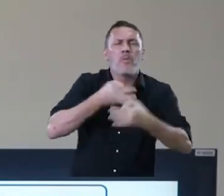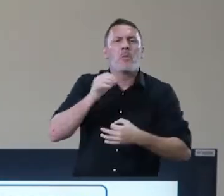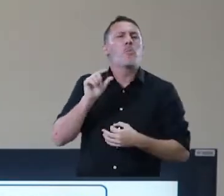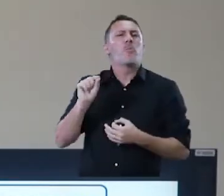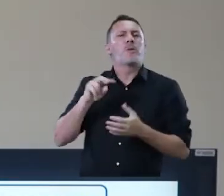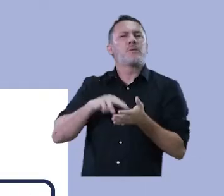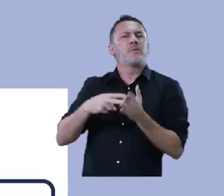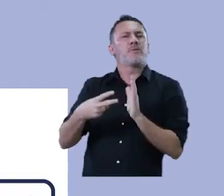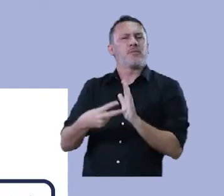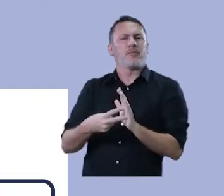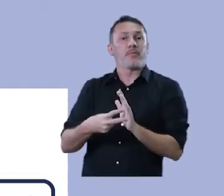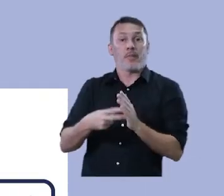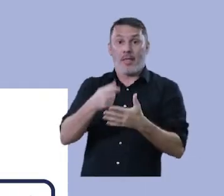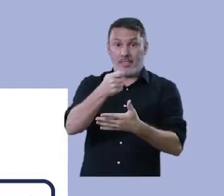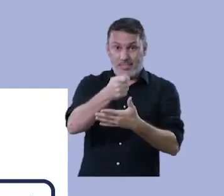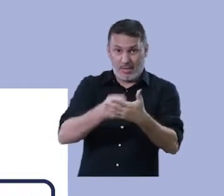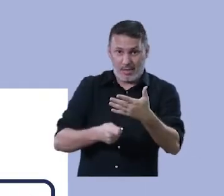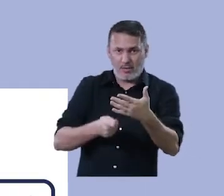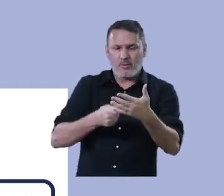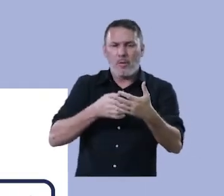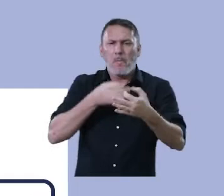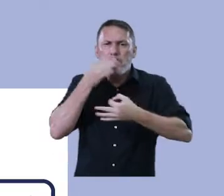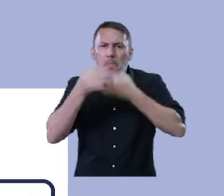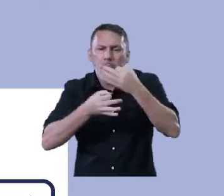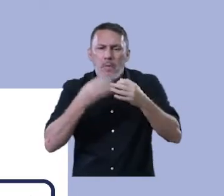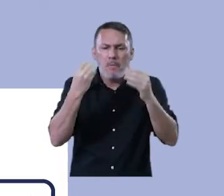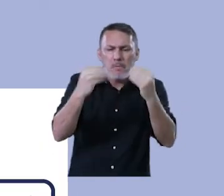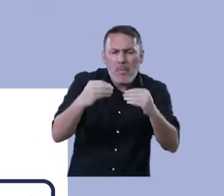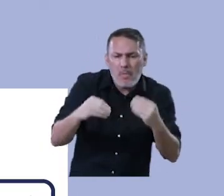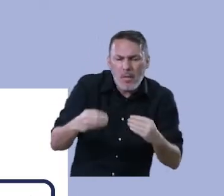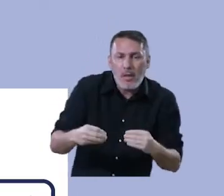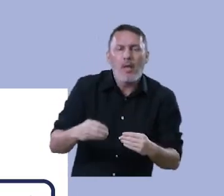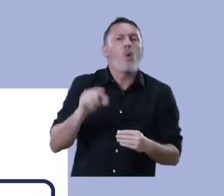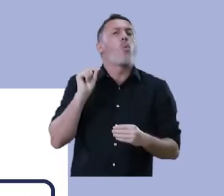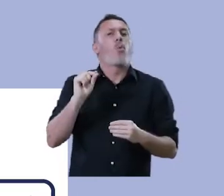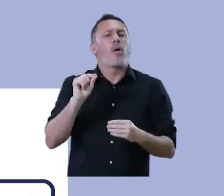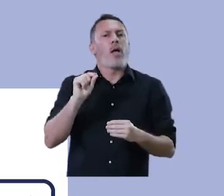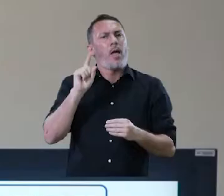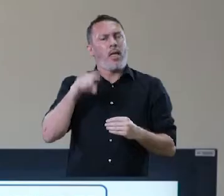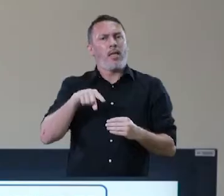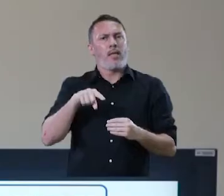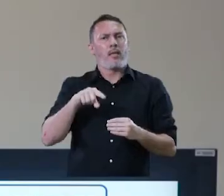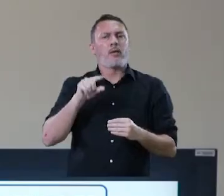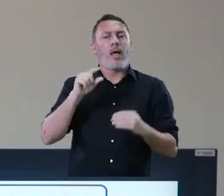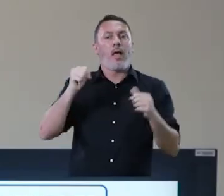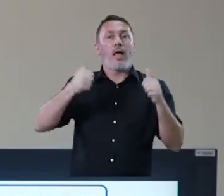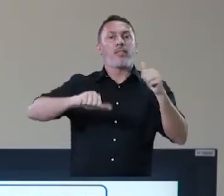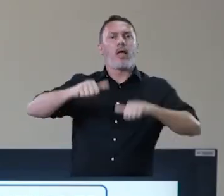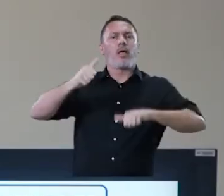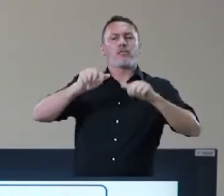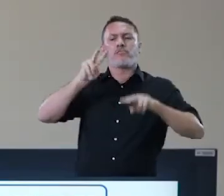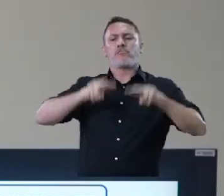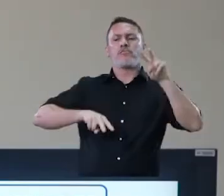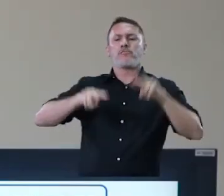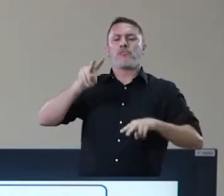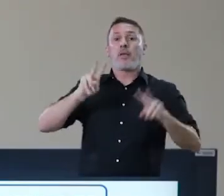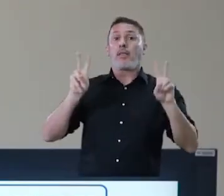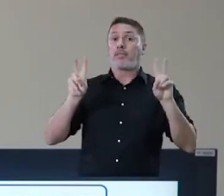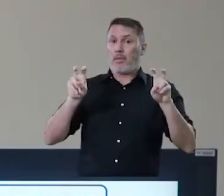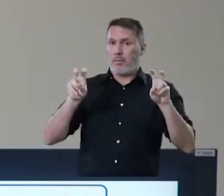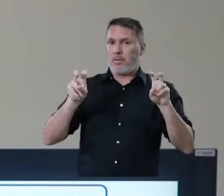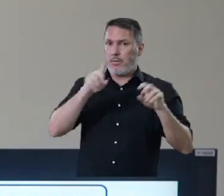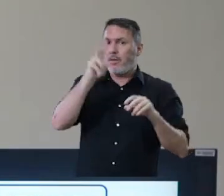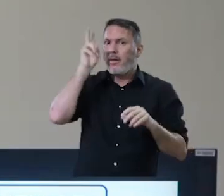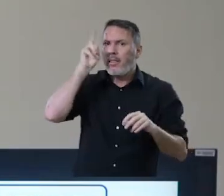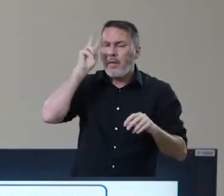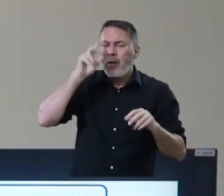argumentativo? Nós temos aqui, né? O texto dissertativo argumentativo deve analisar. Você vai fazer uma análise de determinada temática. Lembrando